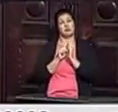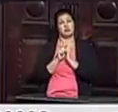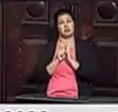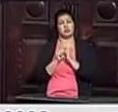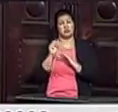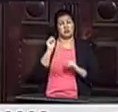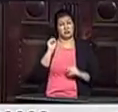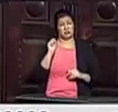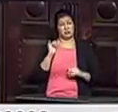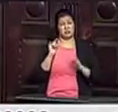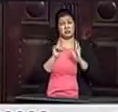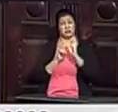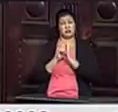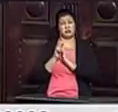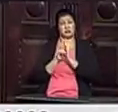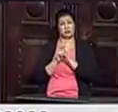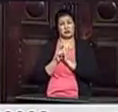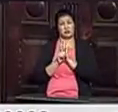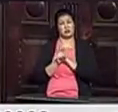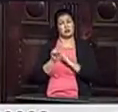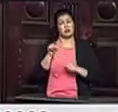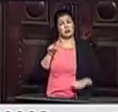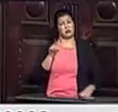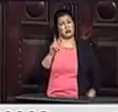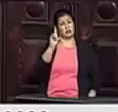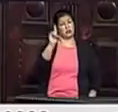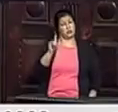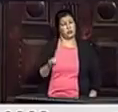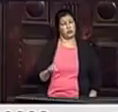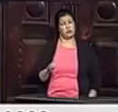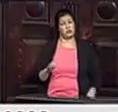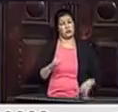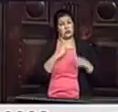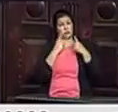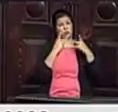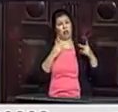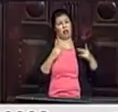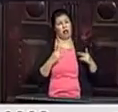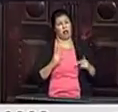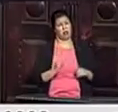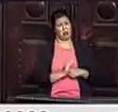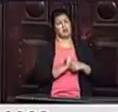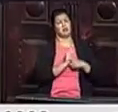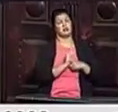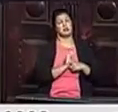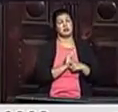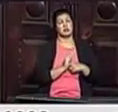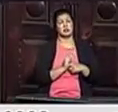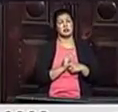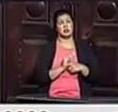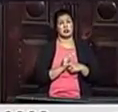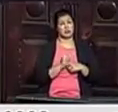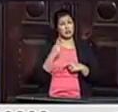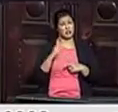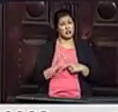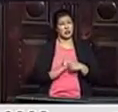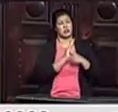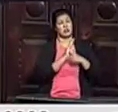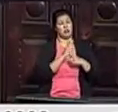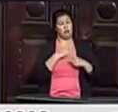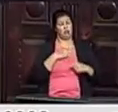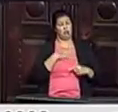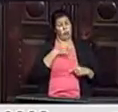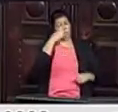se investigado, tem direito à defesa. E na sua defesa, ele vai apresentar